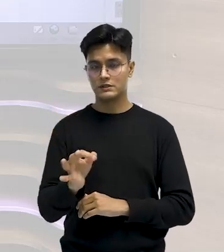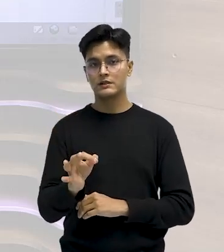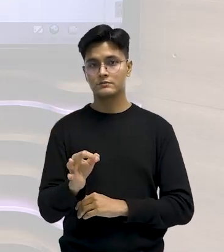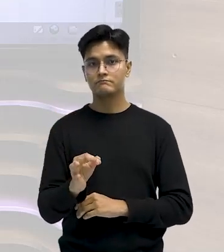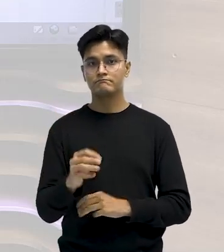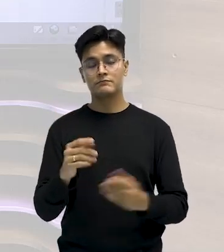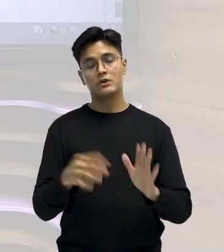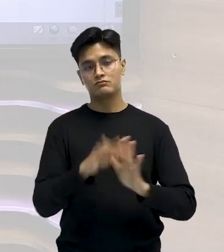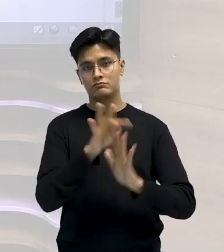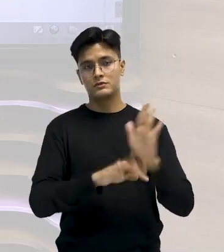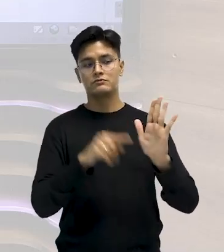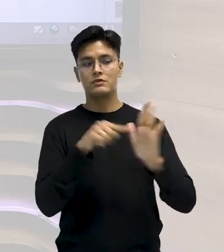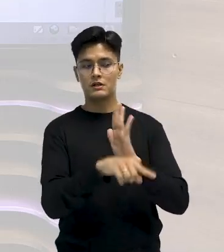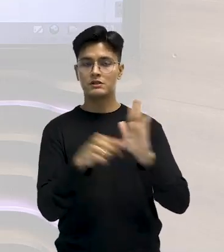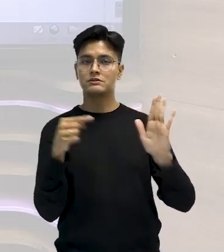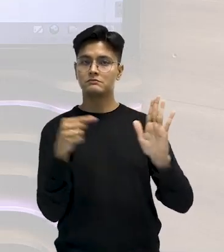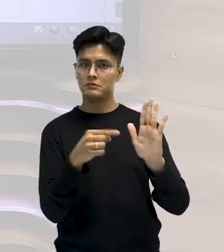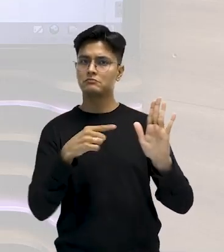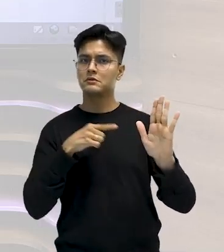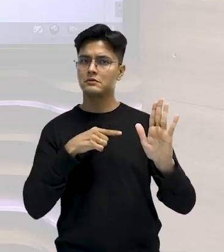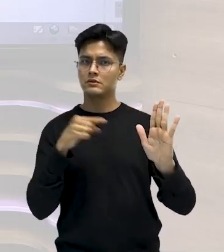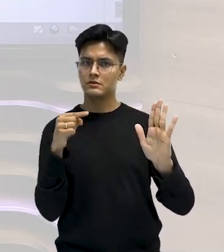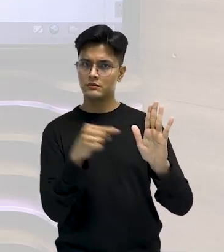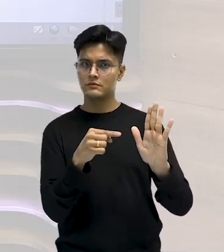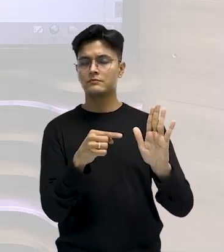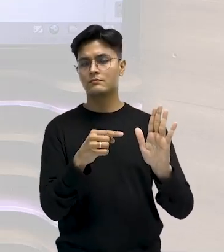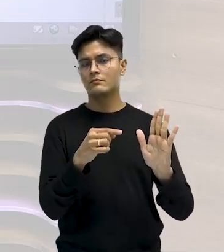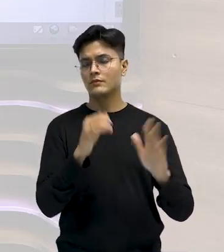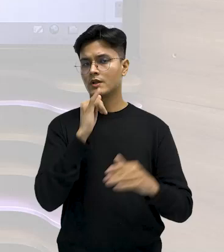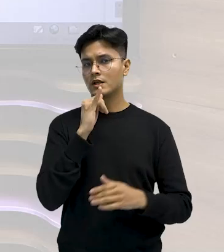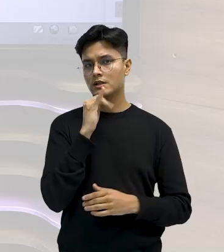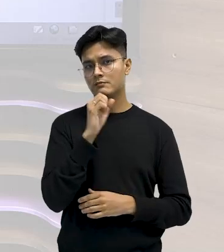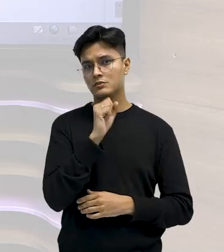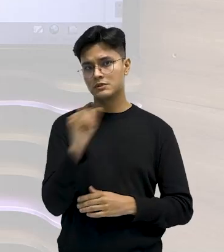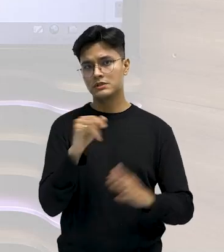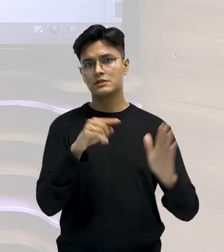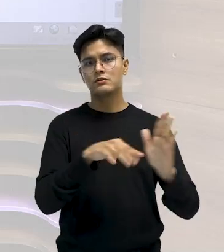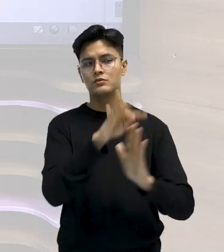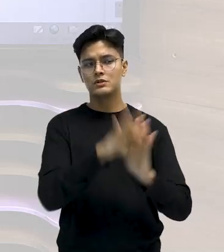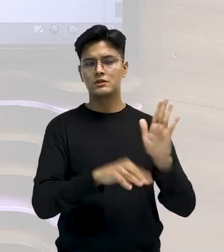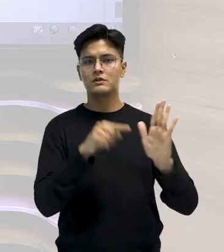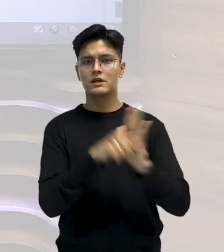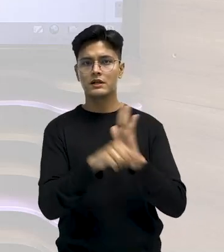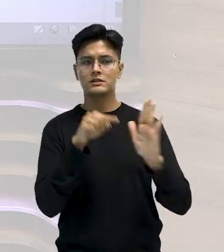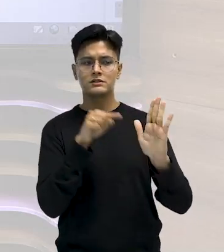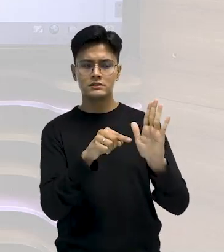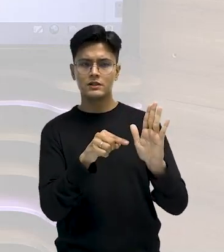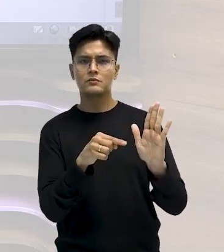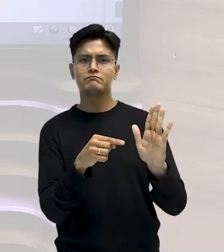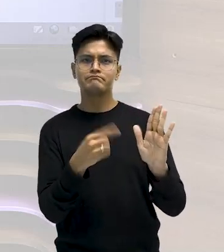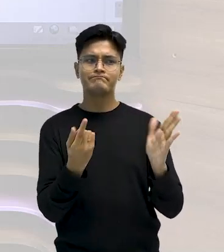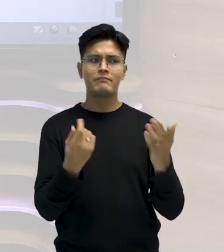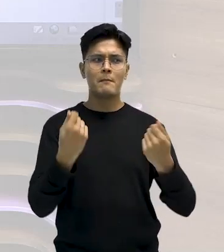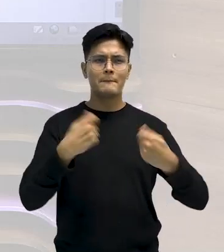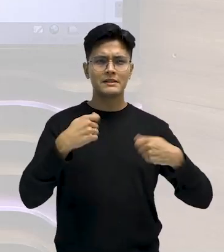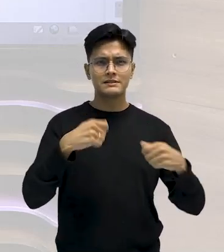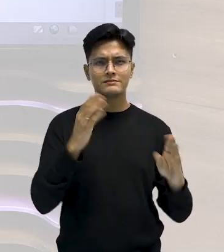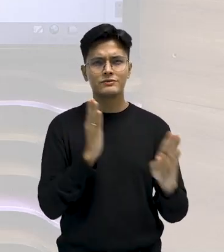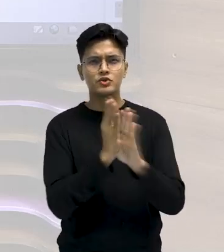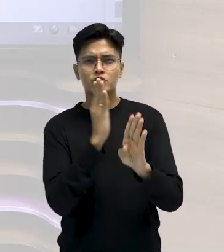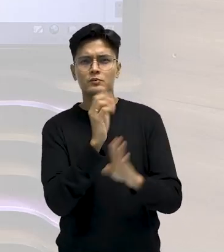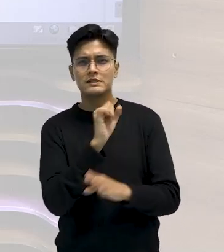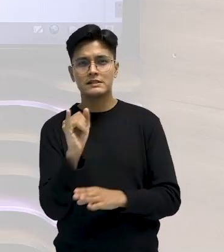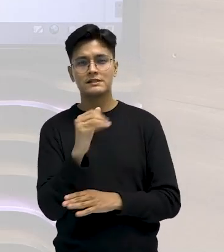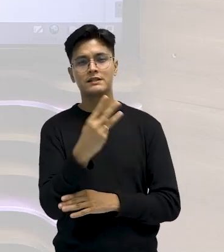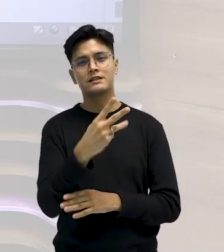aqui. Você não tem como adivinhar, por exemplo, que a questão vai te cobrar o π igual a 3 ou que a questão vai te cobrar o